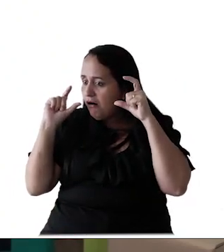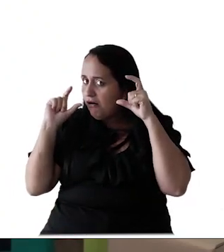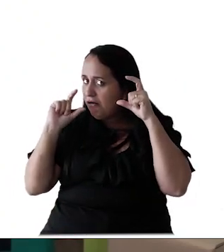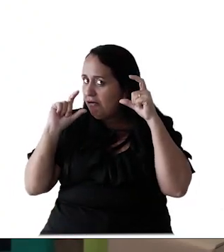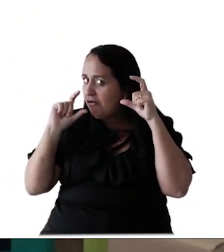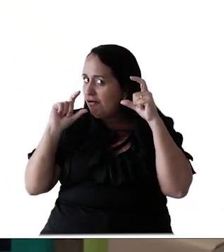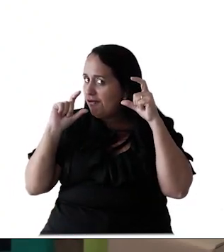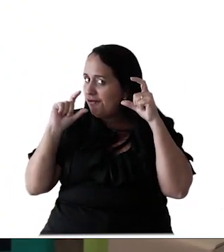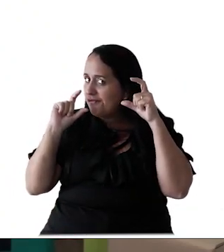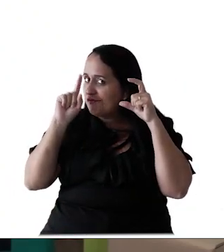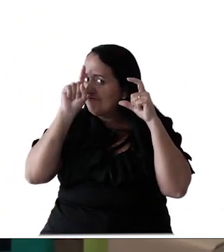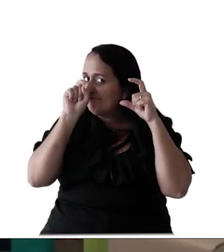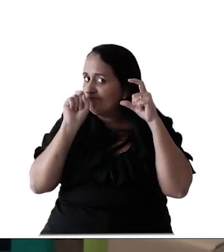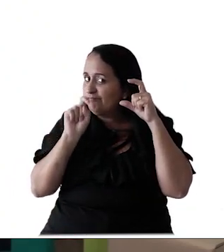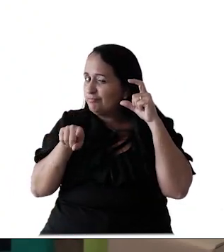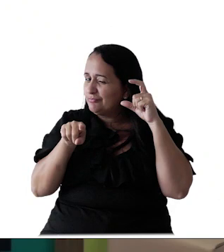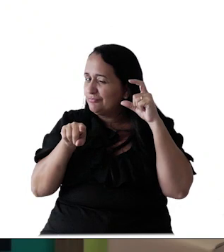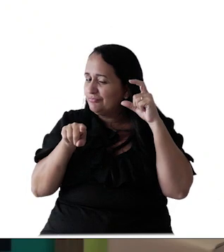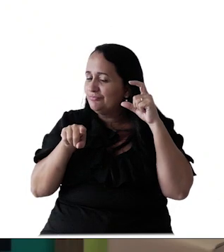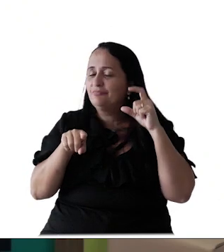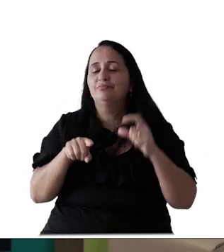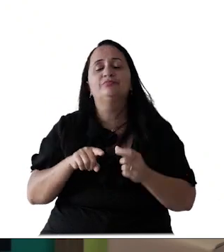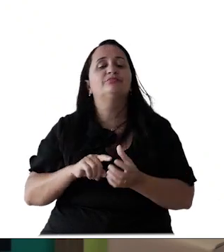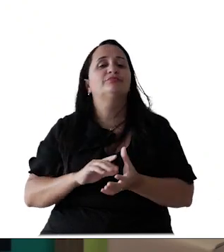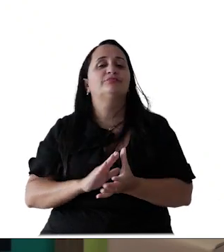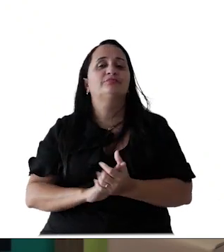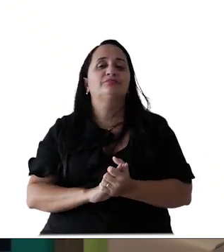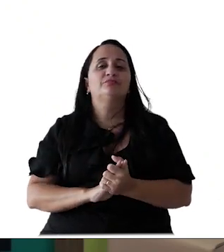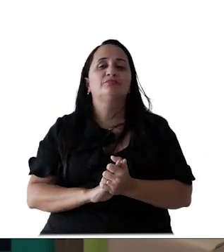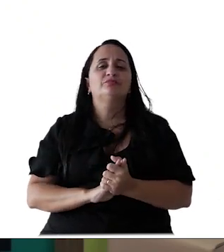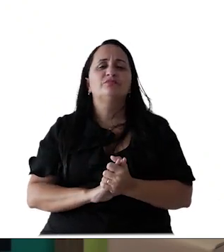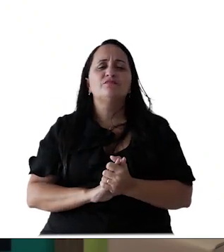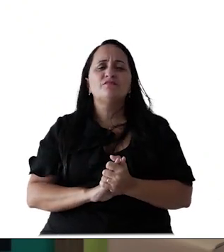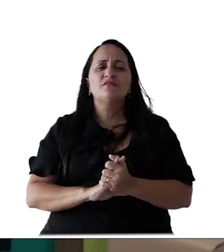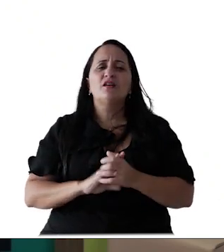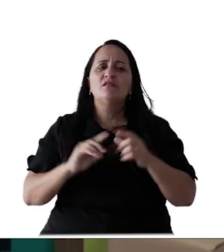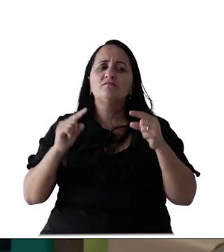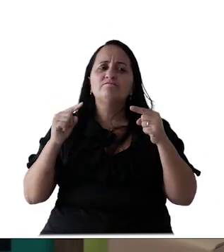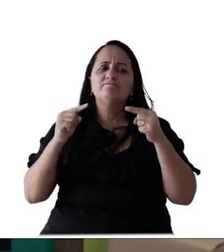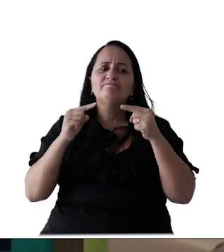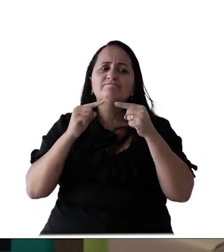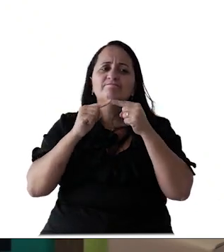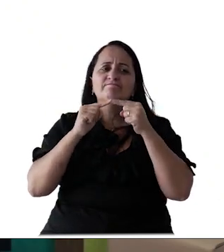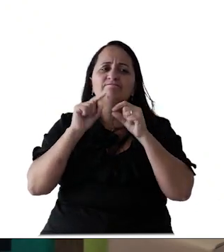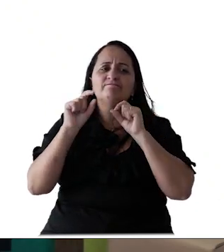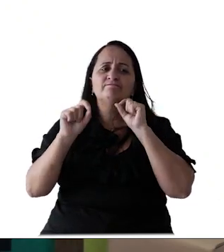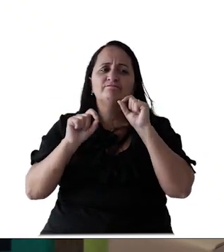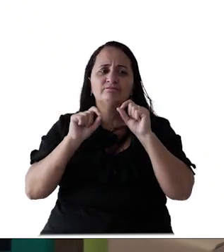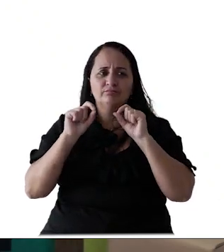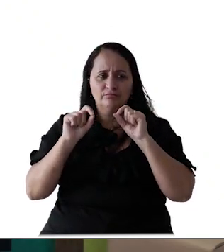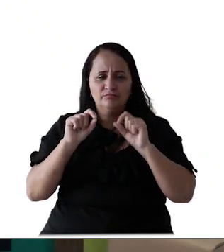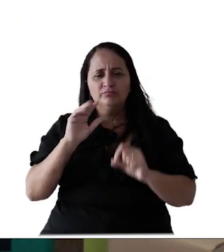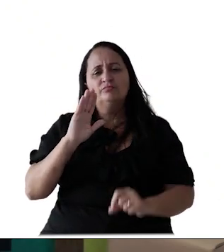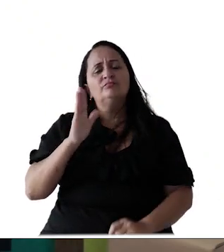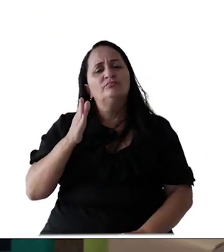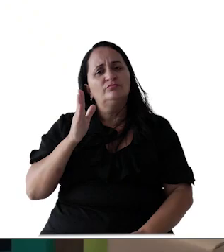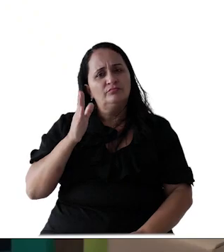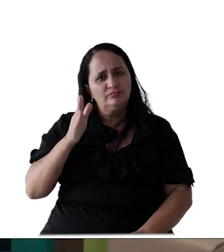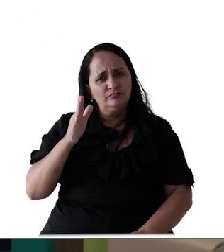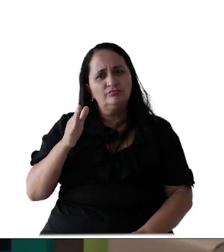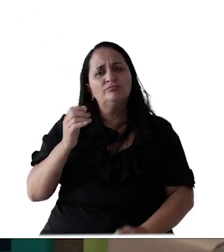sinal de pontuação, a exclamação. Tudo isso compõe, né? Fazem parte dessas